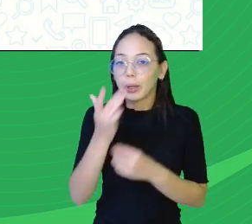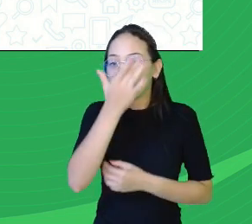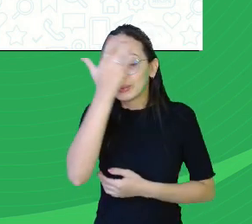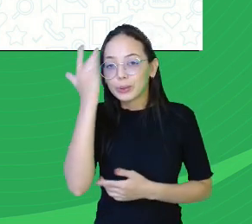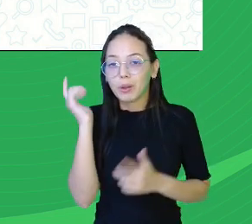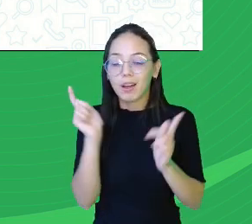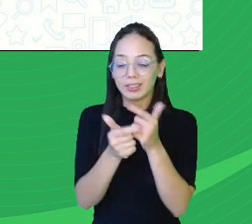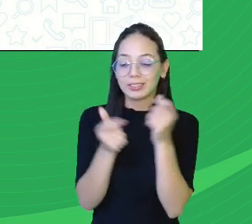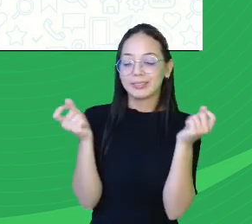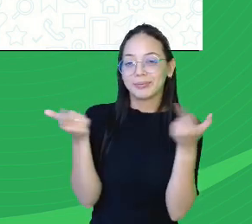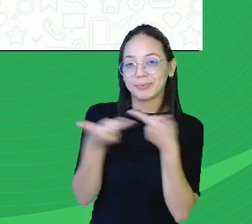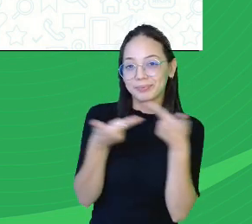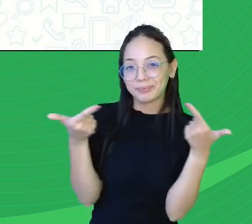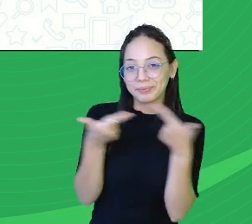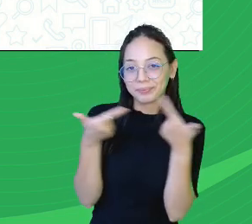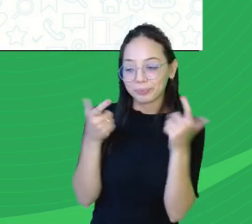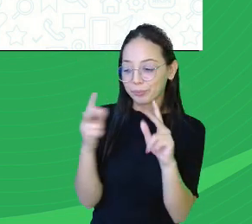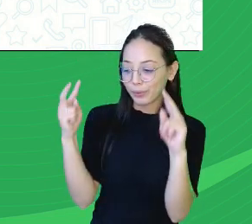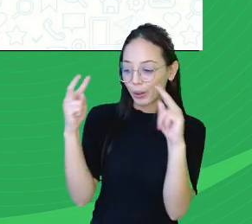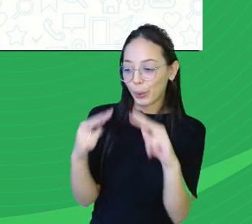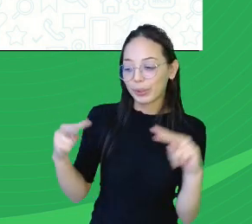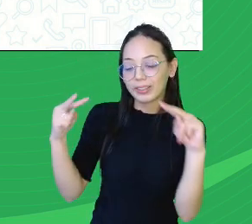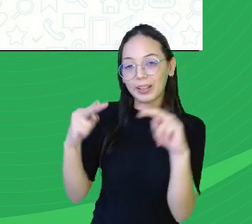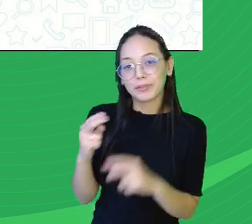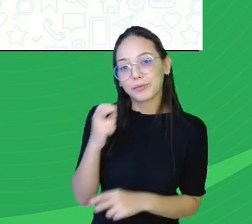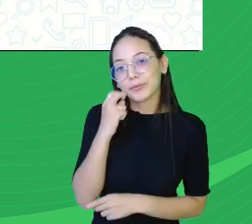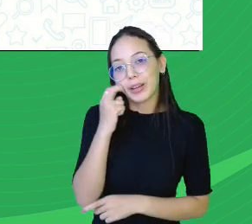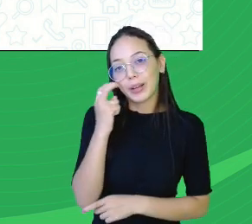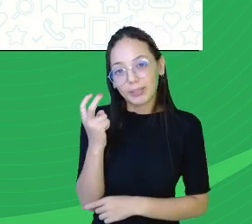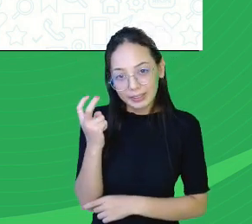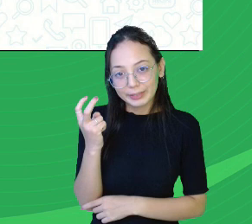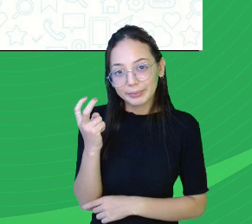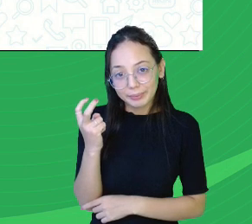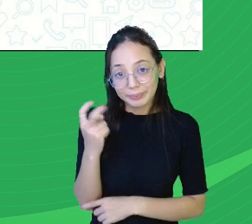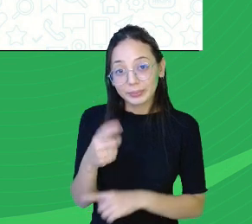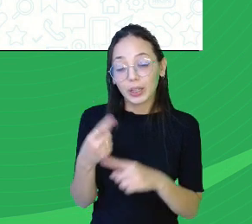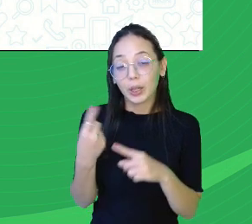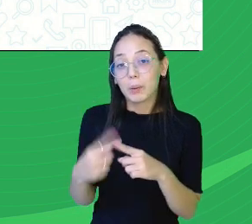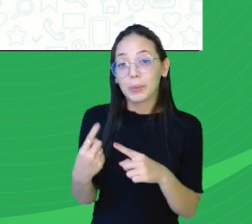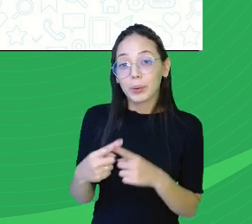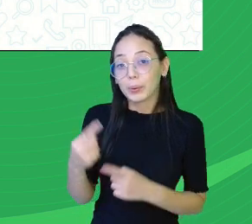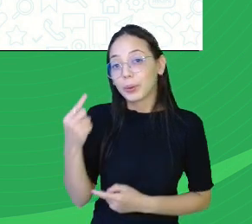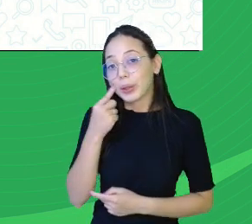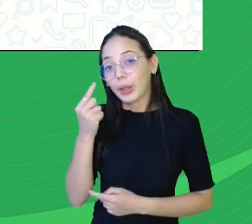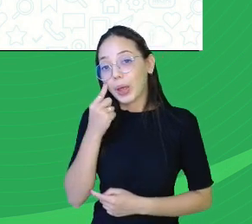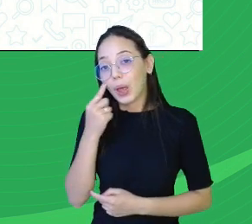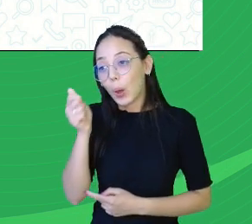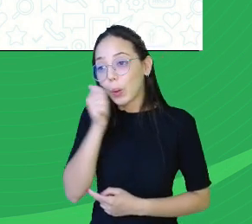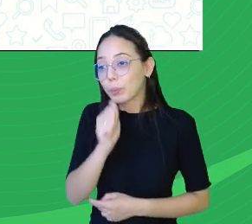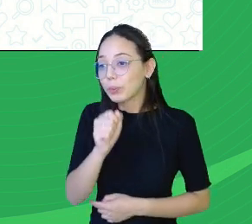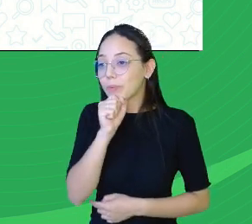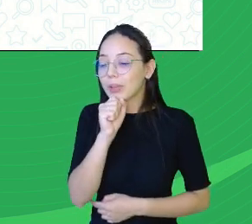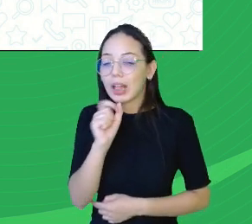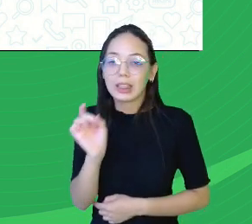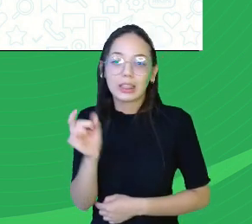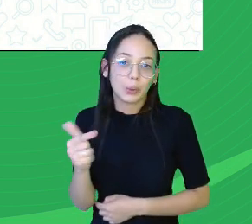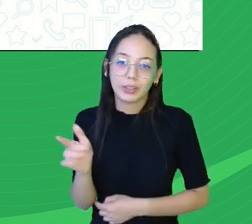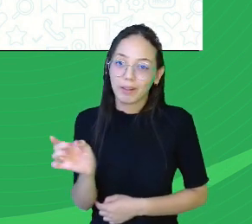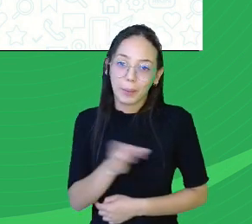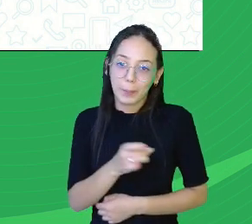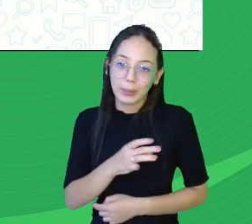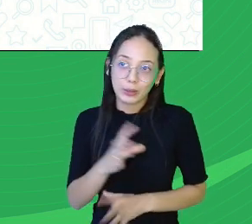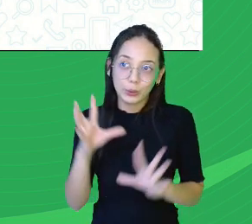e se olharam entre si envergonhados. Dona Julinha, ela não tinha medo do